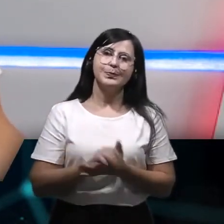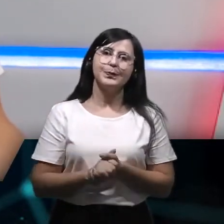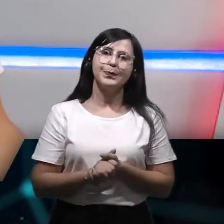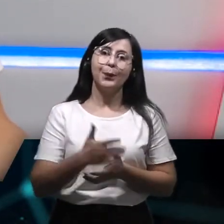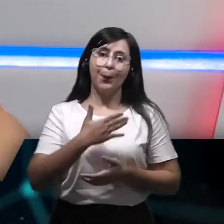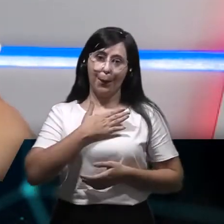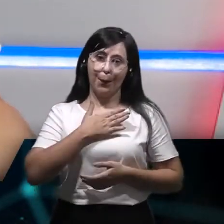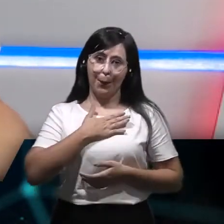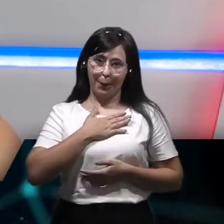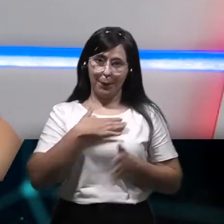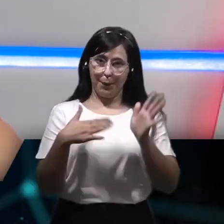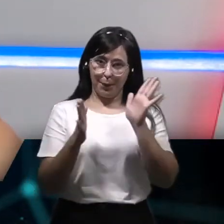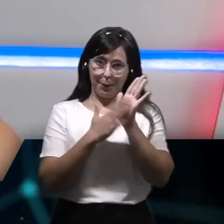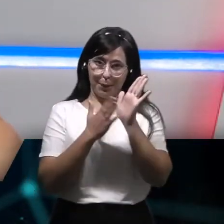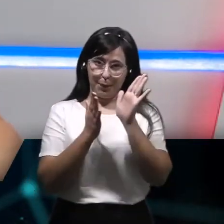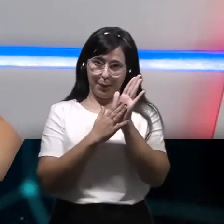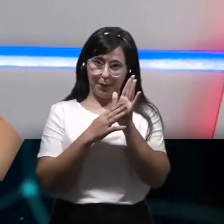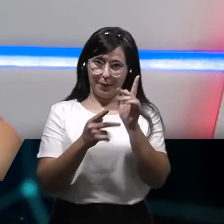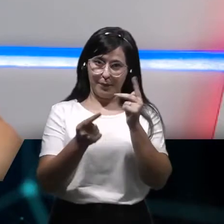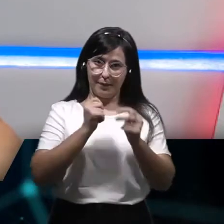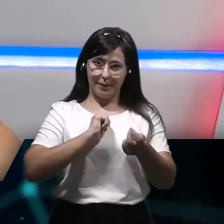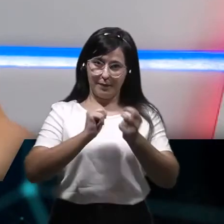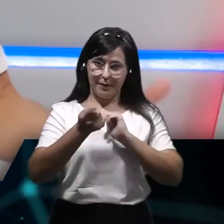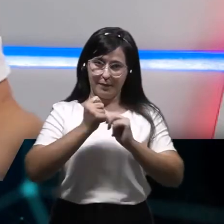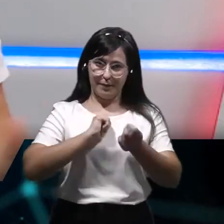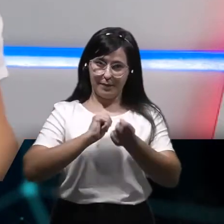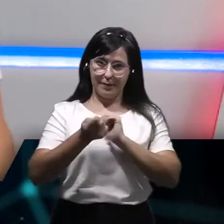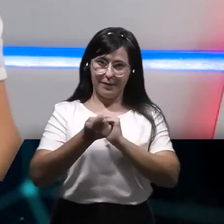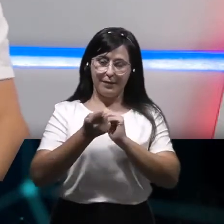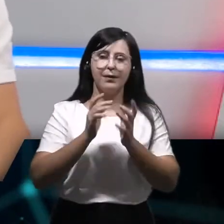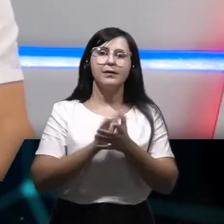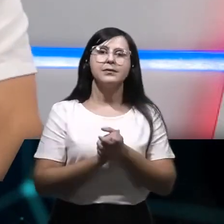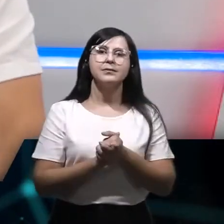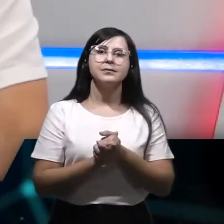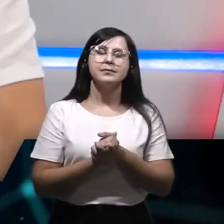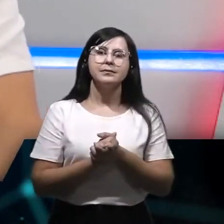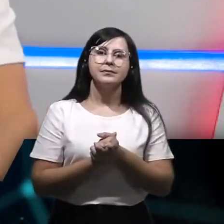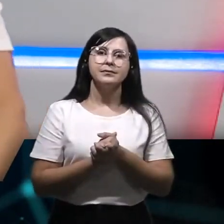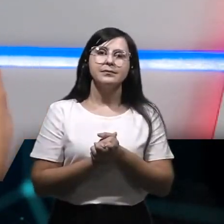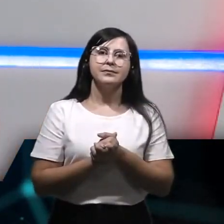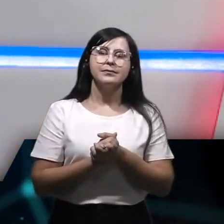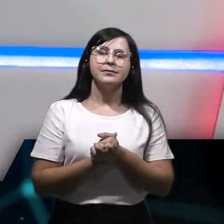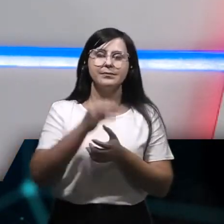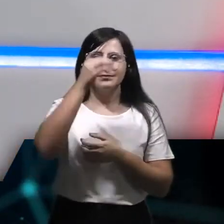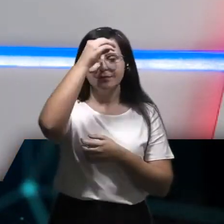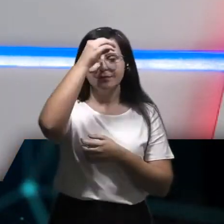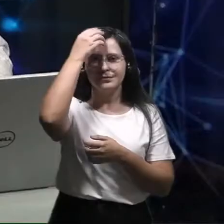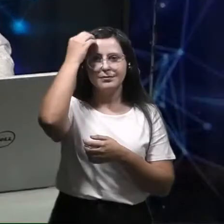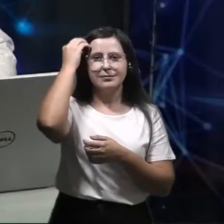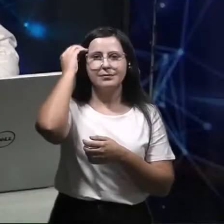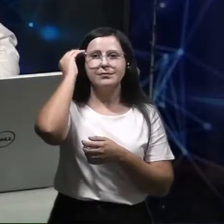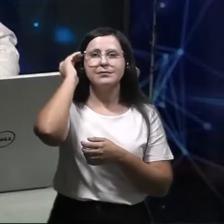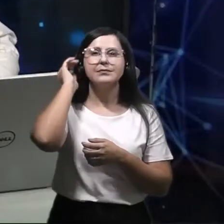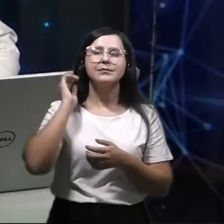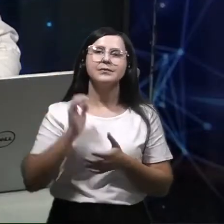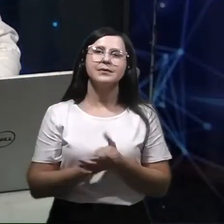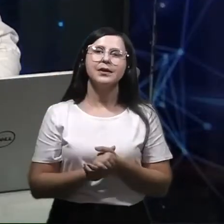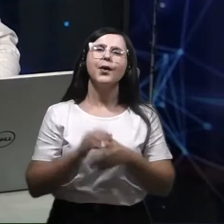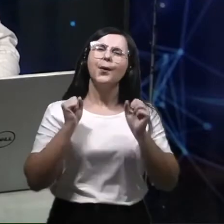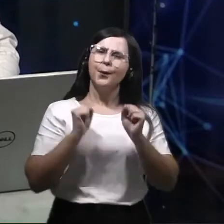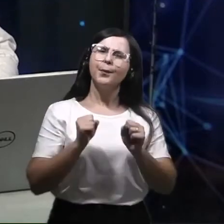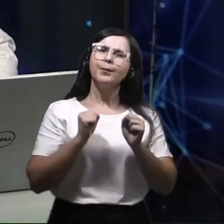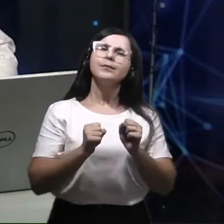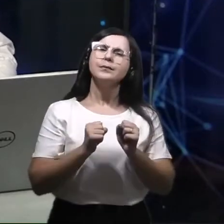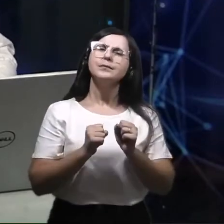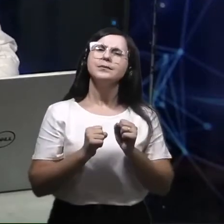a minha proposta administrativa. Eu não entendi. O candidato, então, Maciel, ele tem 1 minuto agora para a